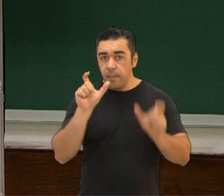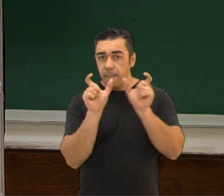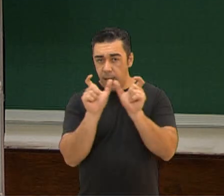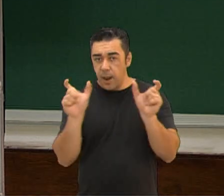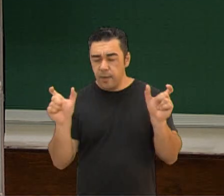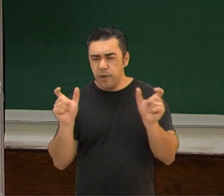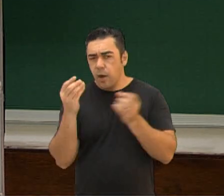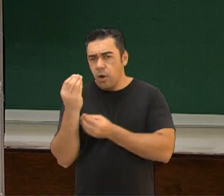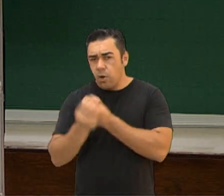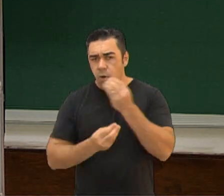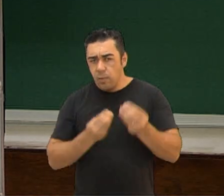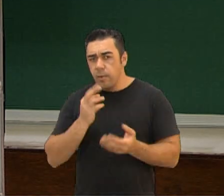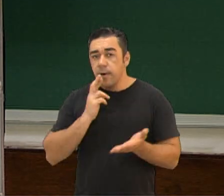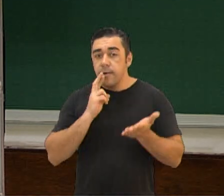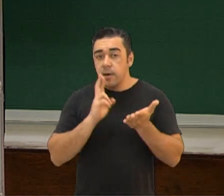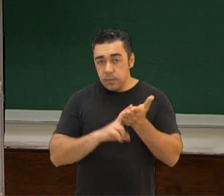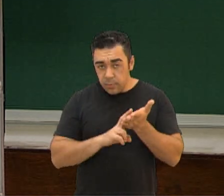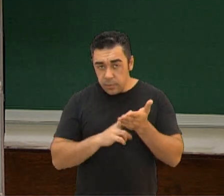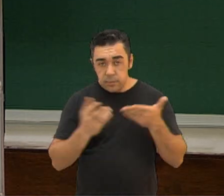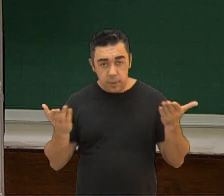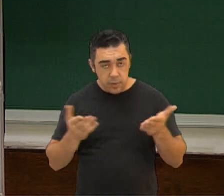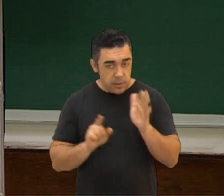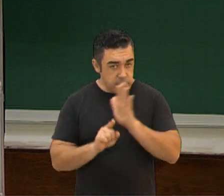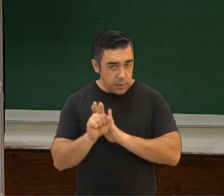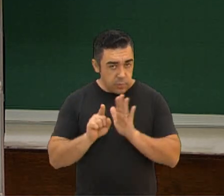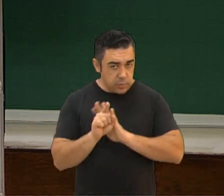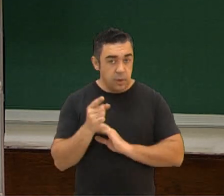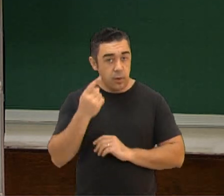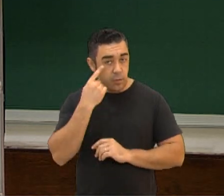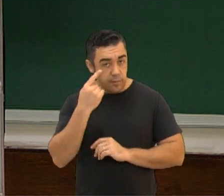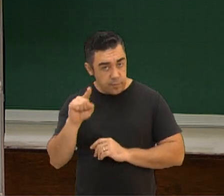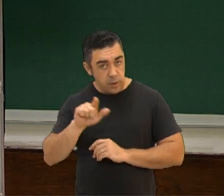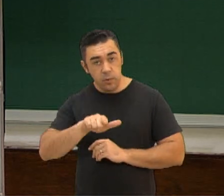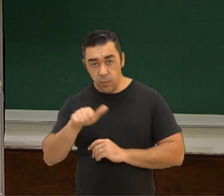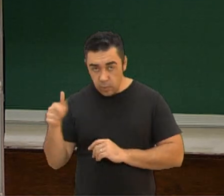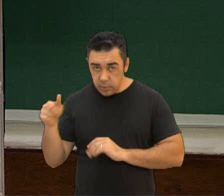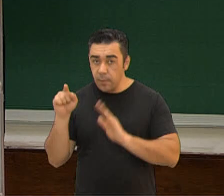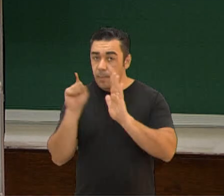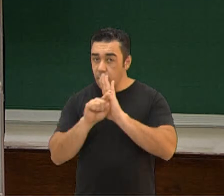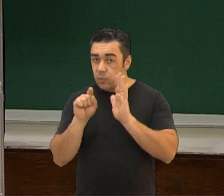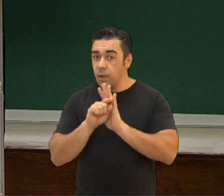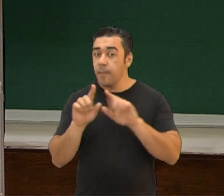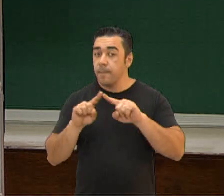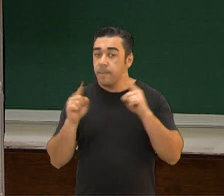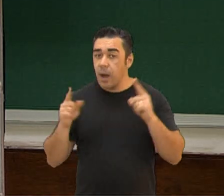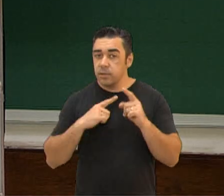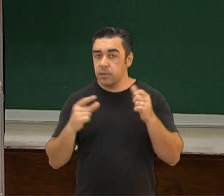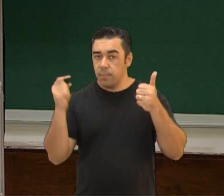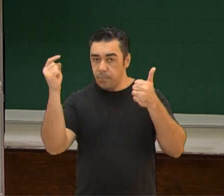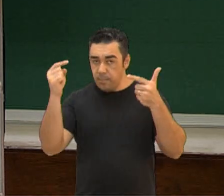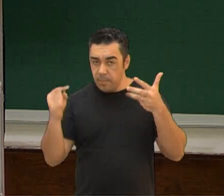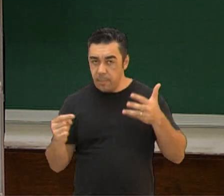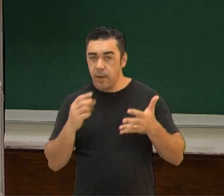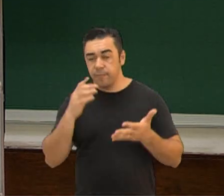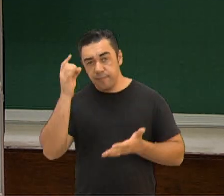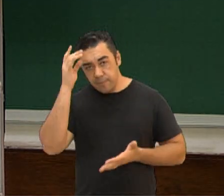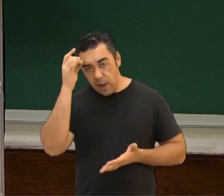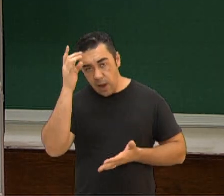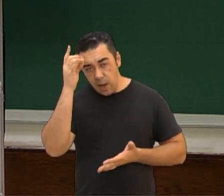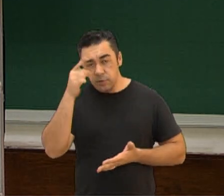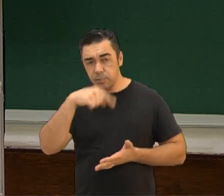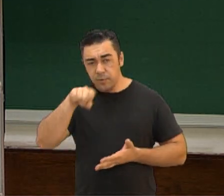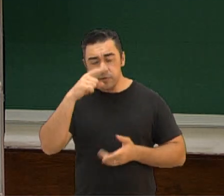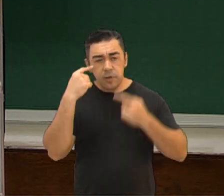que a gente vai tentar dar conta de responder agora a essa questão? Fazendo outras questões, só que agora com múltiplas escolhas para facilitar para